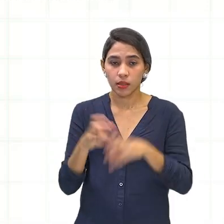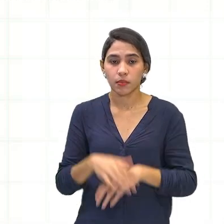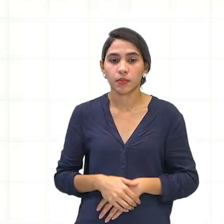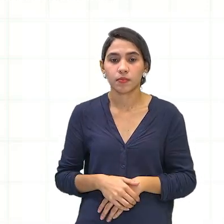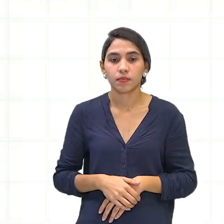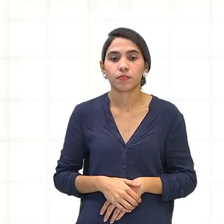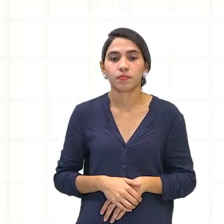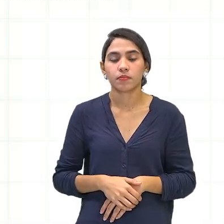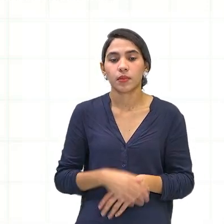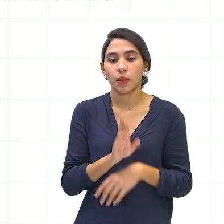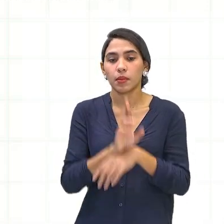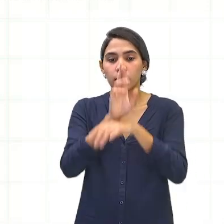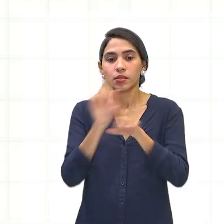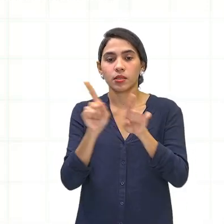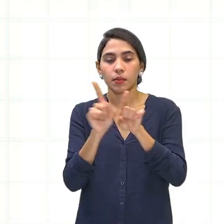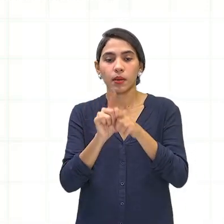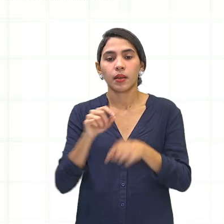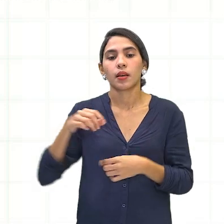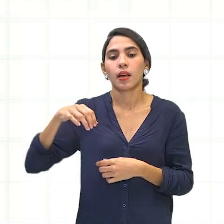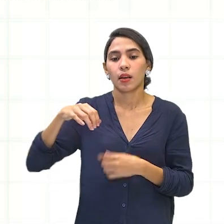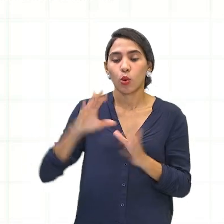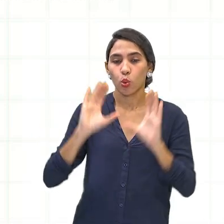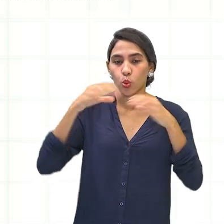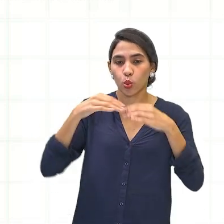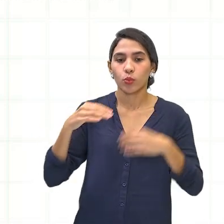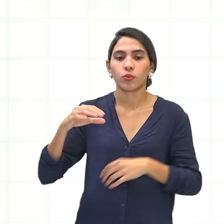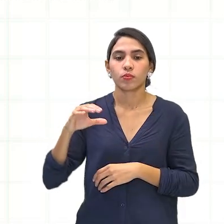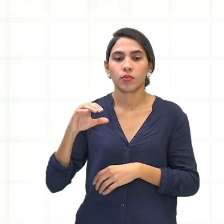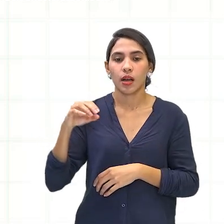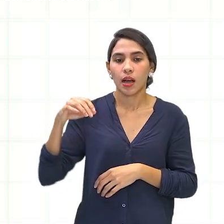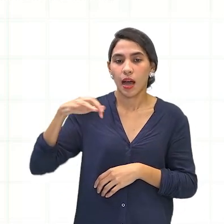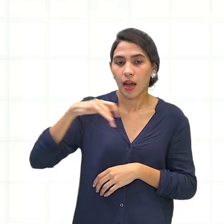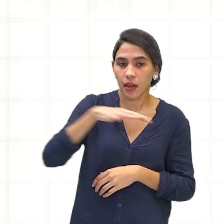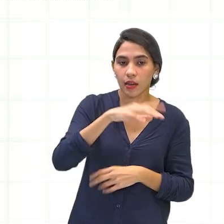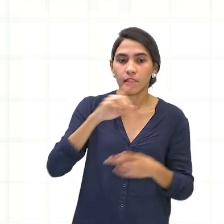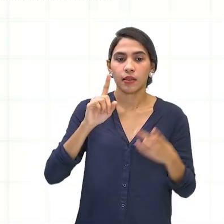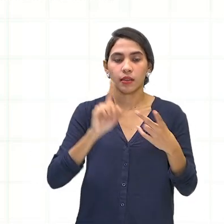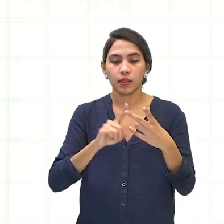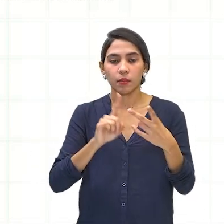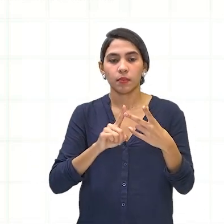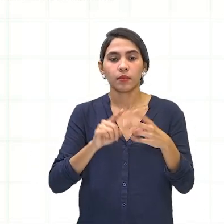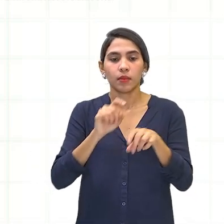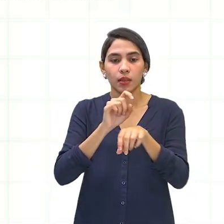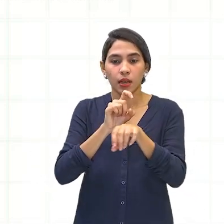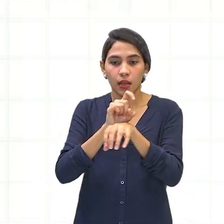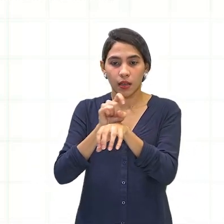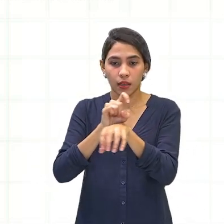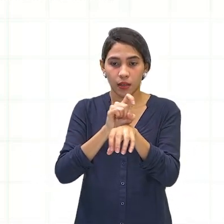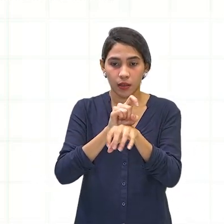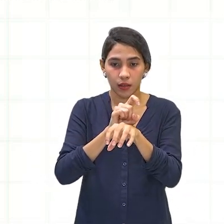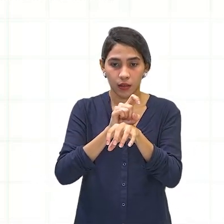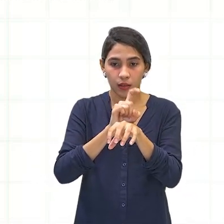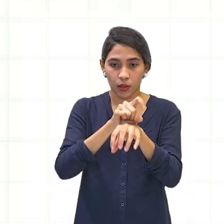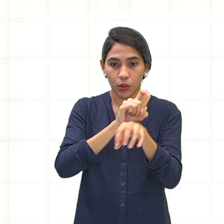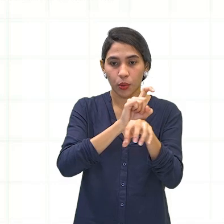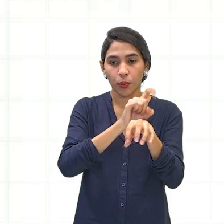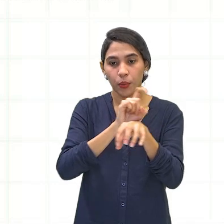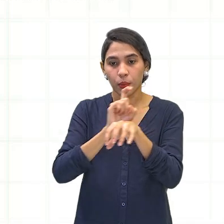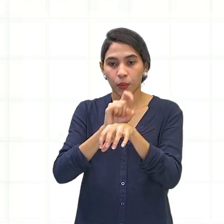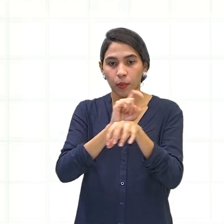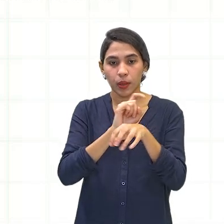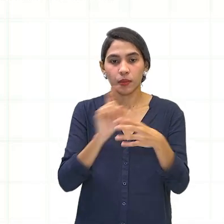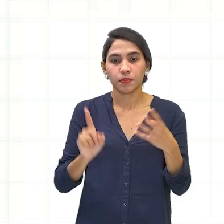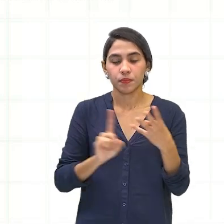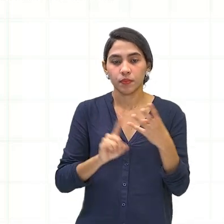representantes, onde nós temos as aranhas, que nós já comentamos, né? Os escorpiões, que é o que a gente está visualizando aqui na